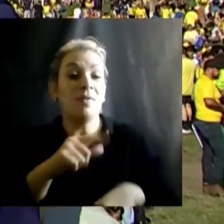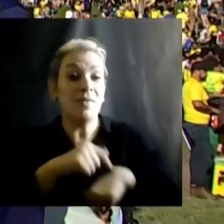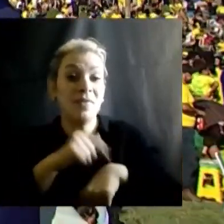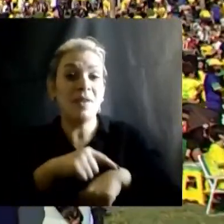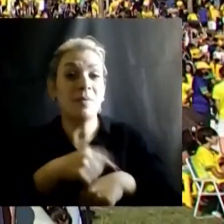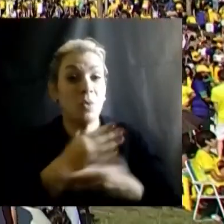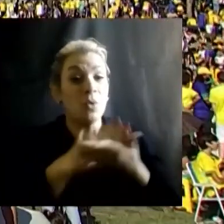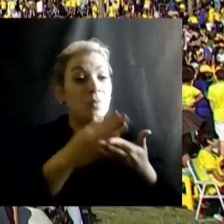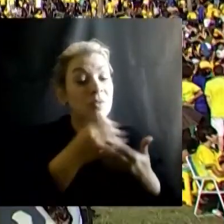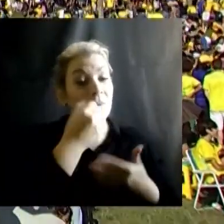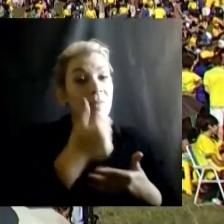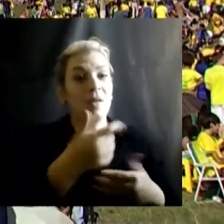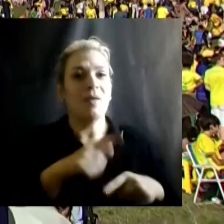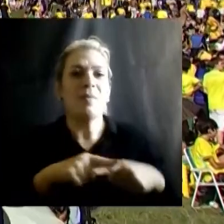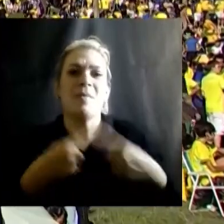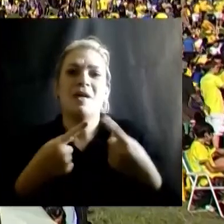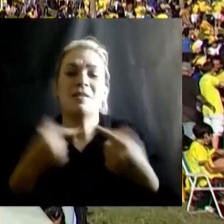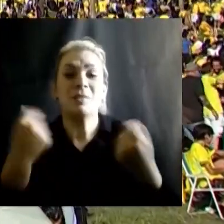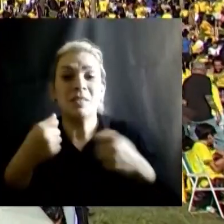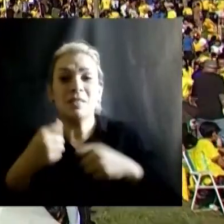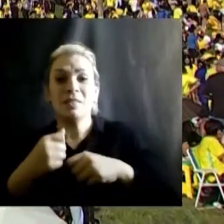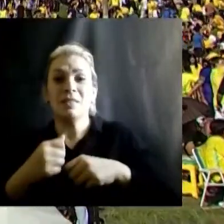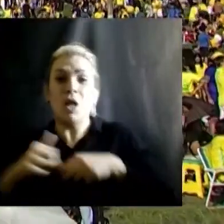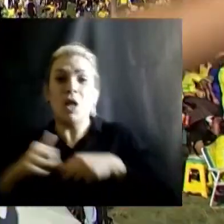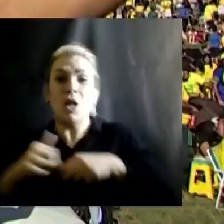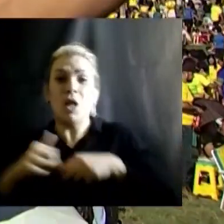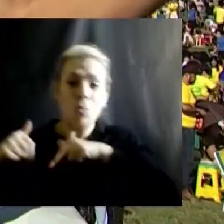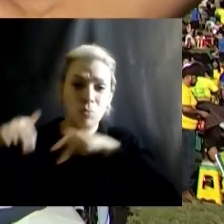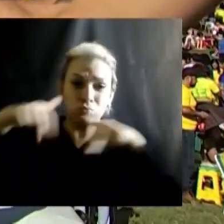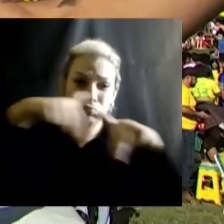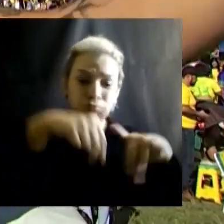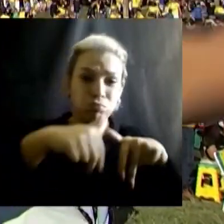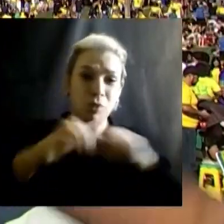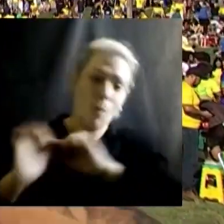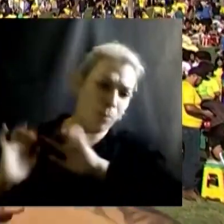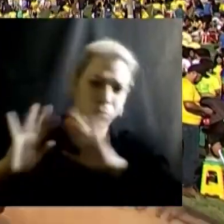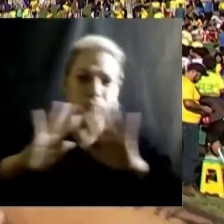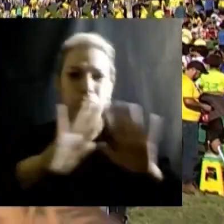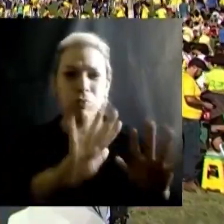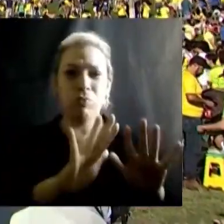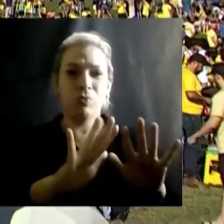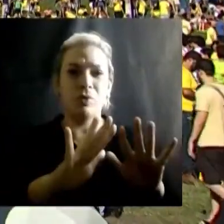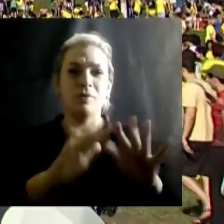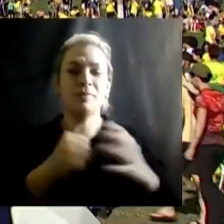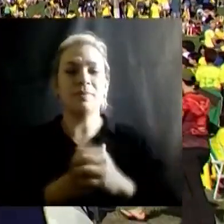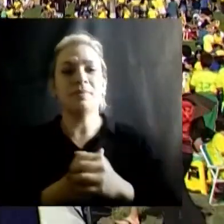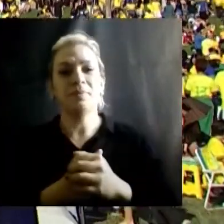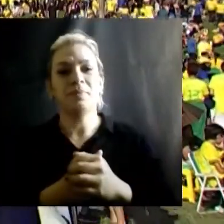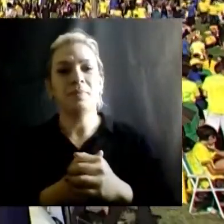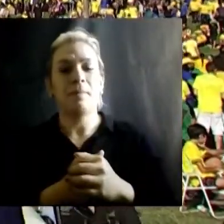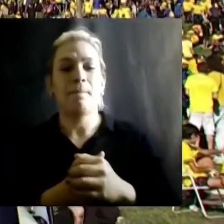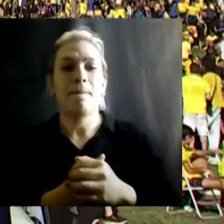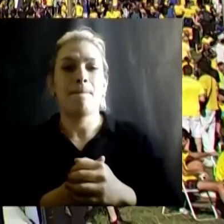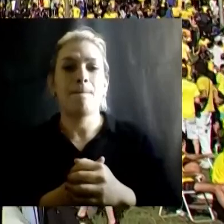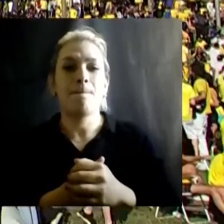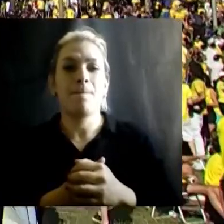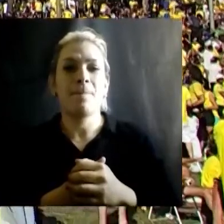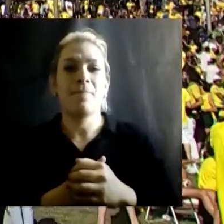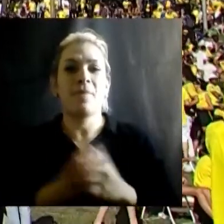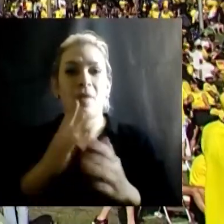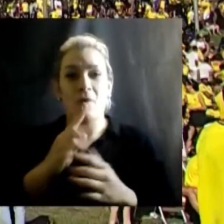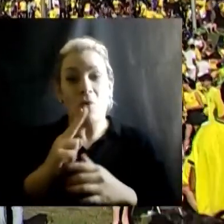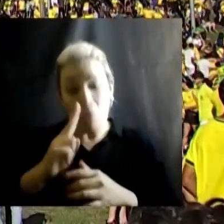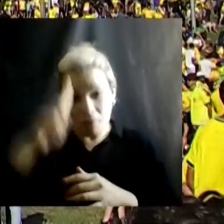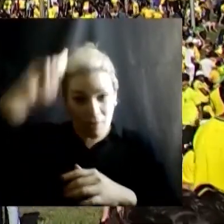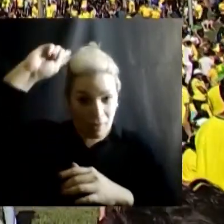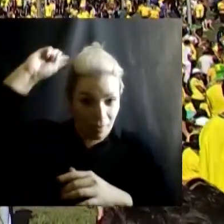tá faltando sair de trás e colocar jogador, colocar o Hendrick, colocar o Neymar, que são jogadores individuais que vai quebrar essa linha de